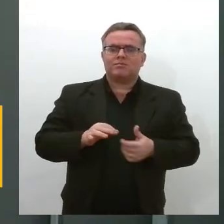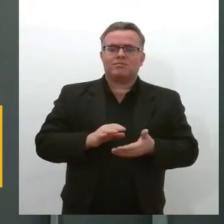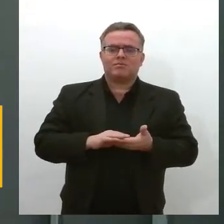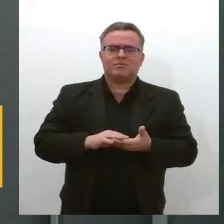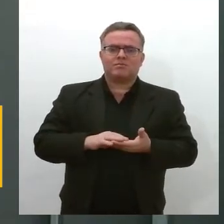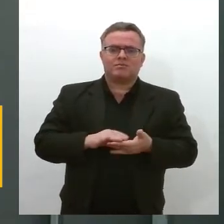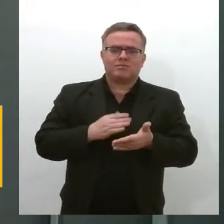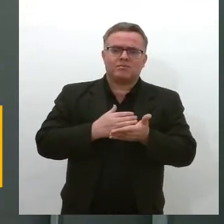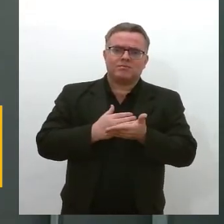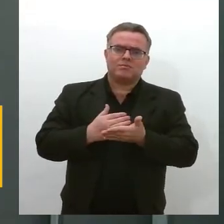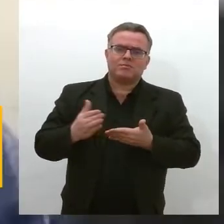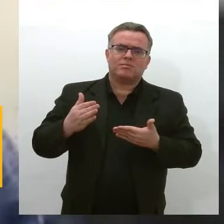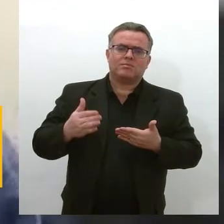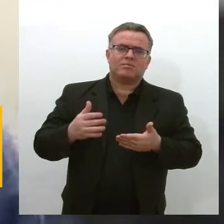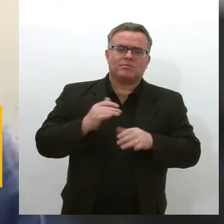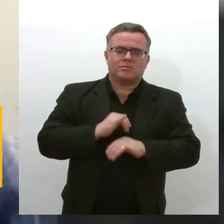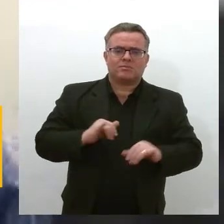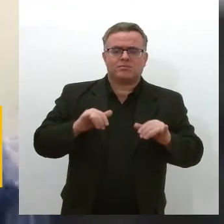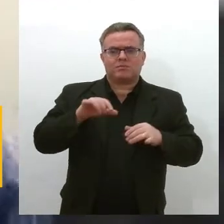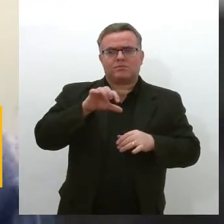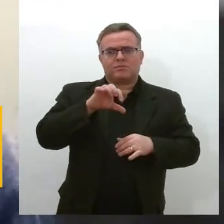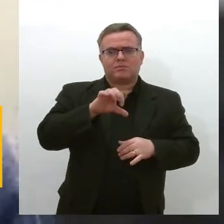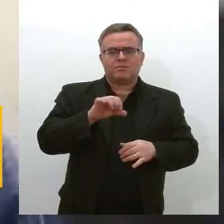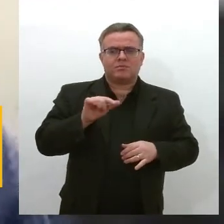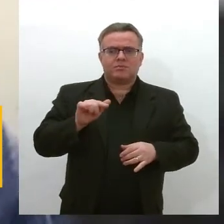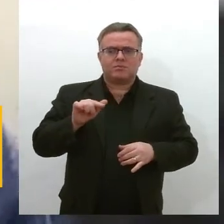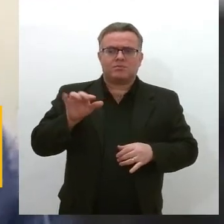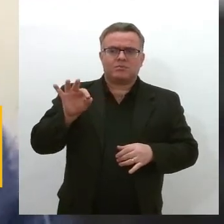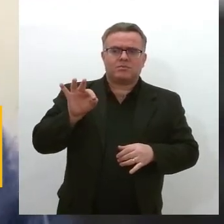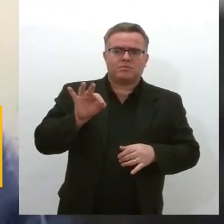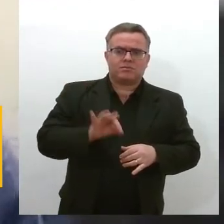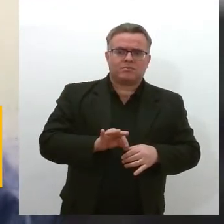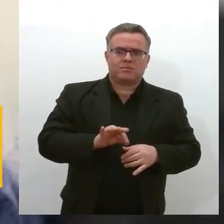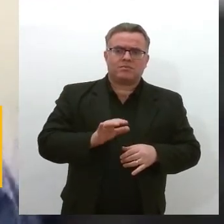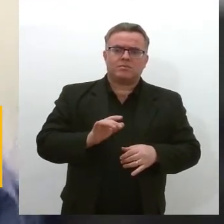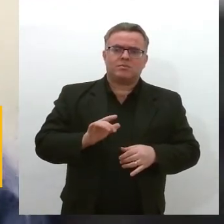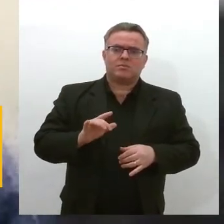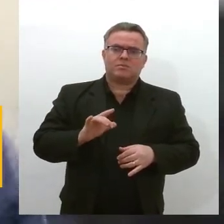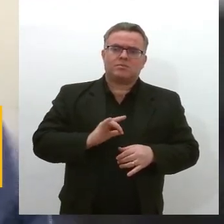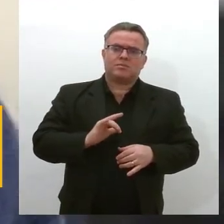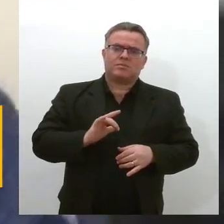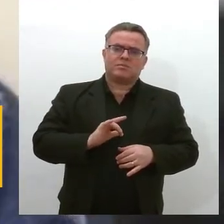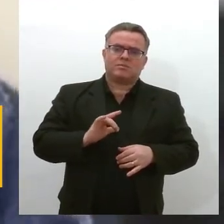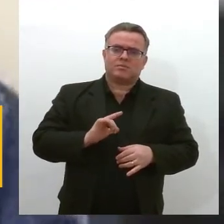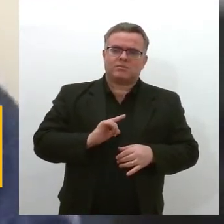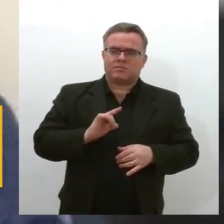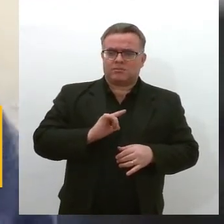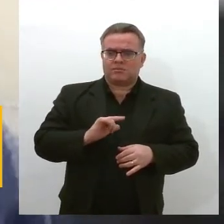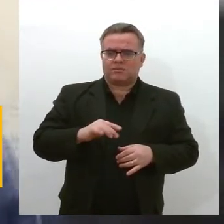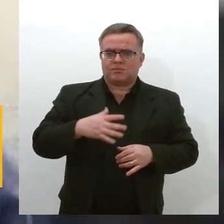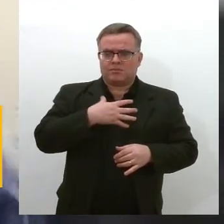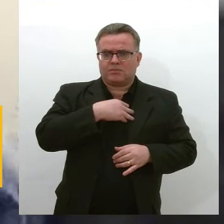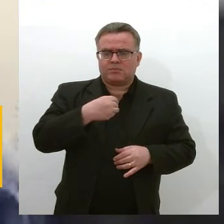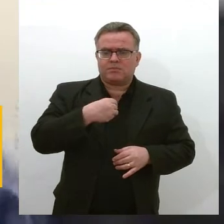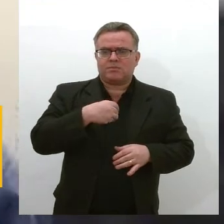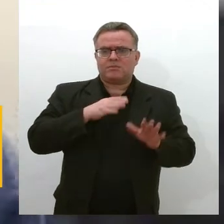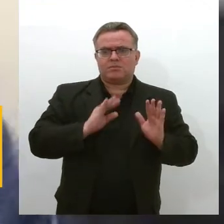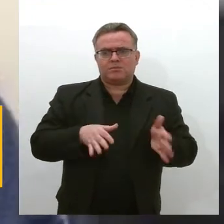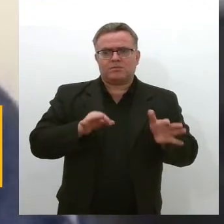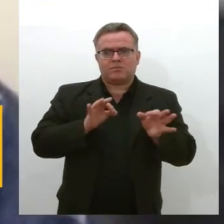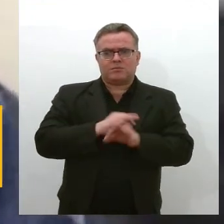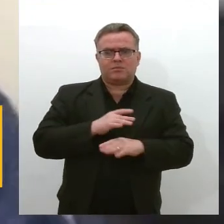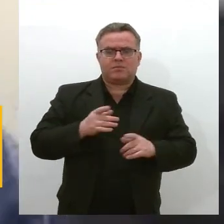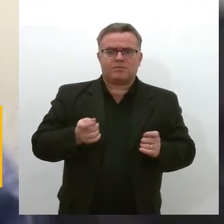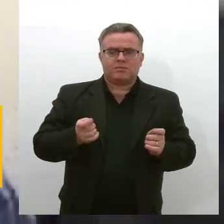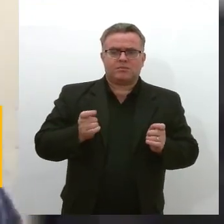entrevista, que 97% das pessoas que tentam o cometimento do suicídio, elas sofrem de algum transtorno